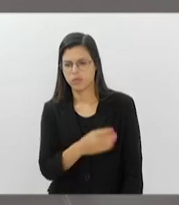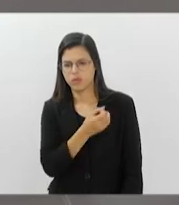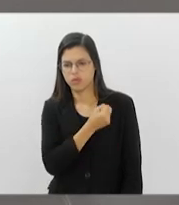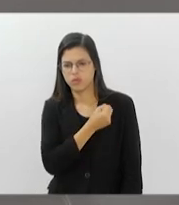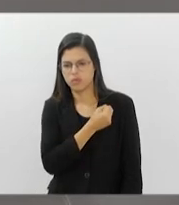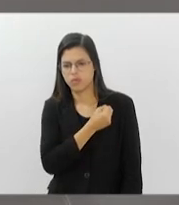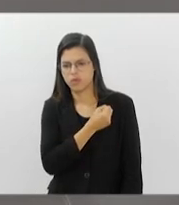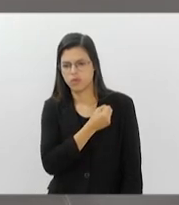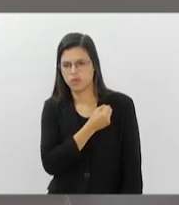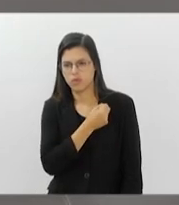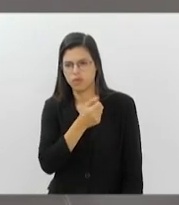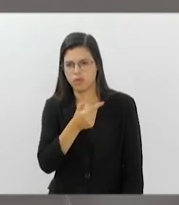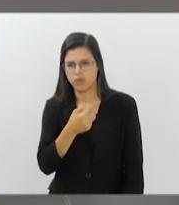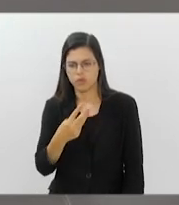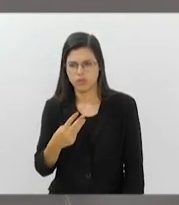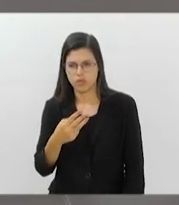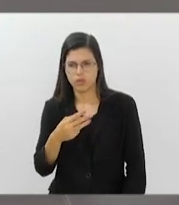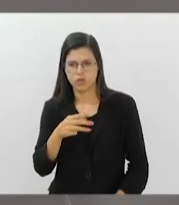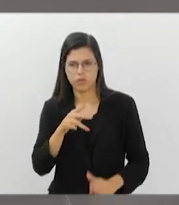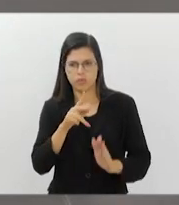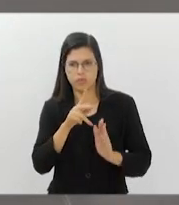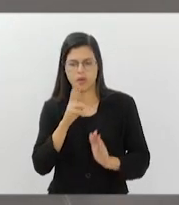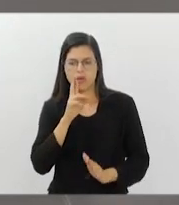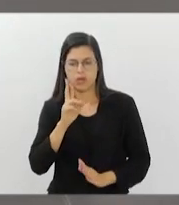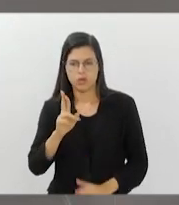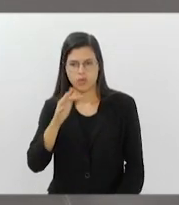23. Relator Fred Pacheco.